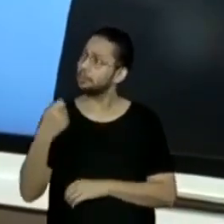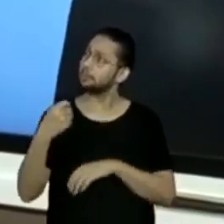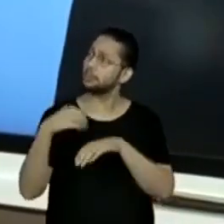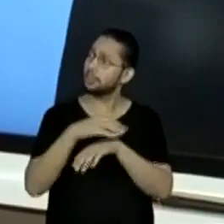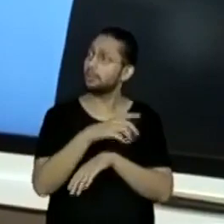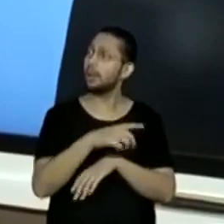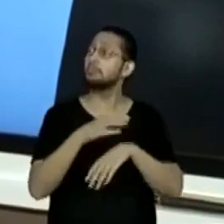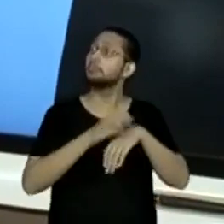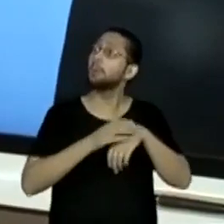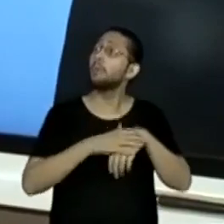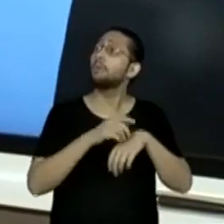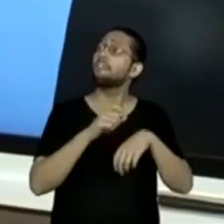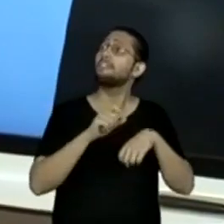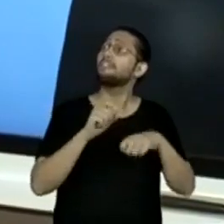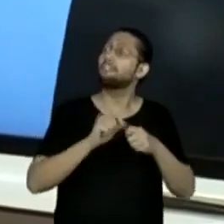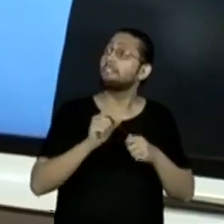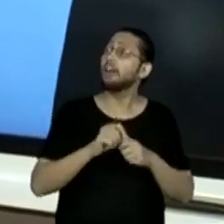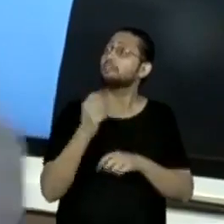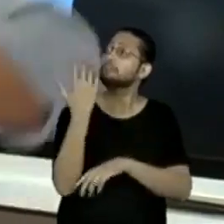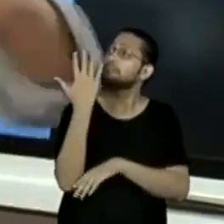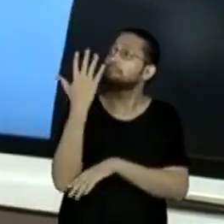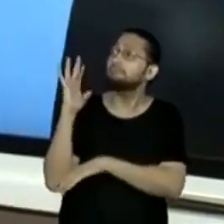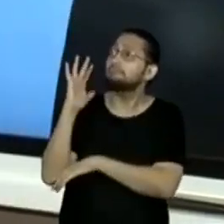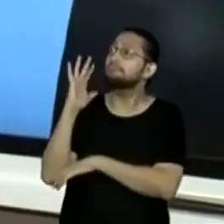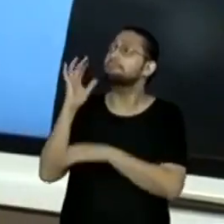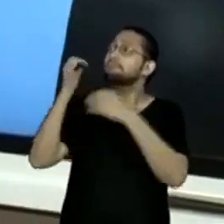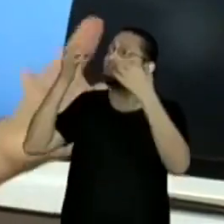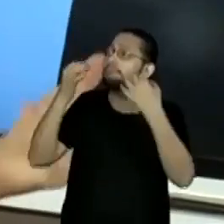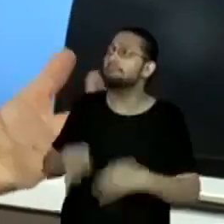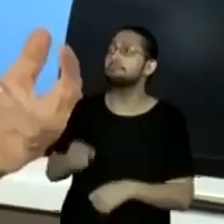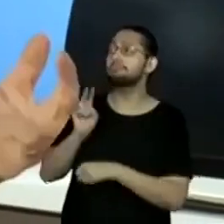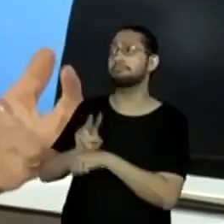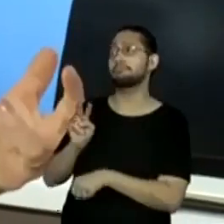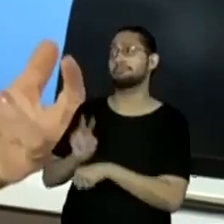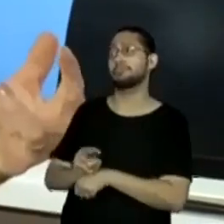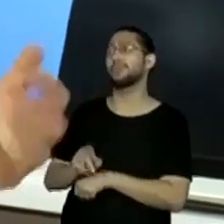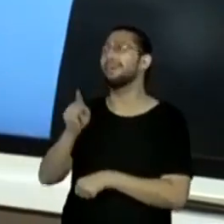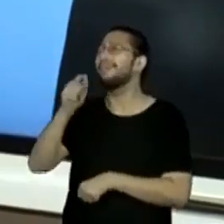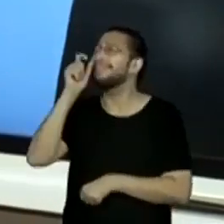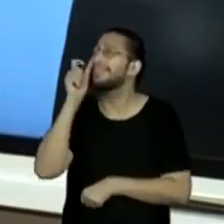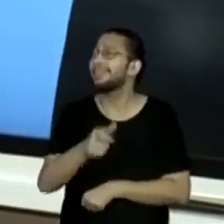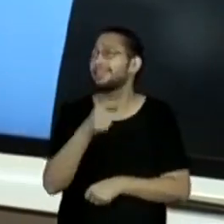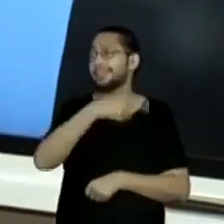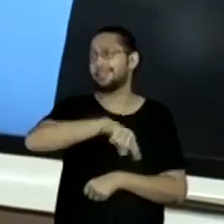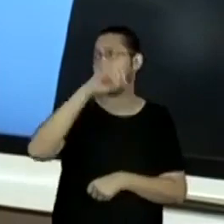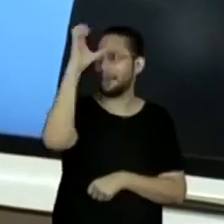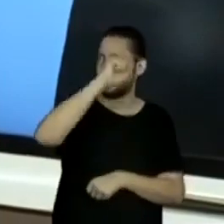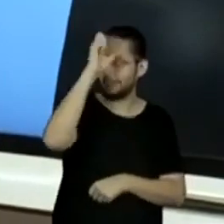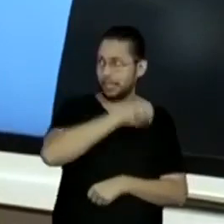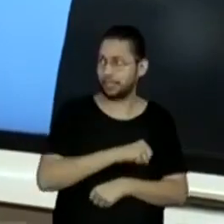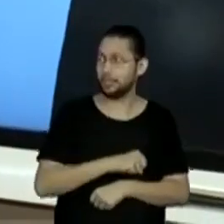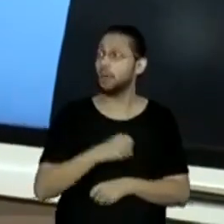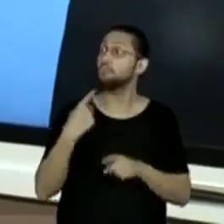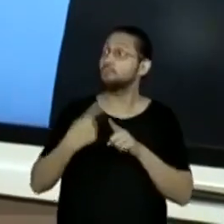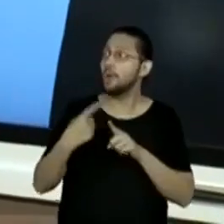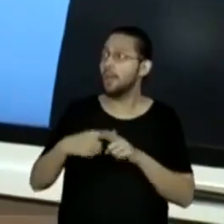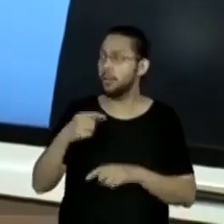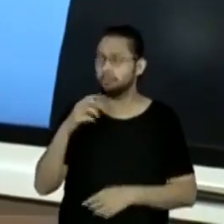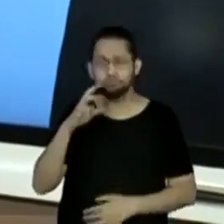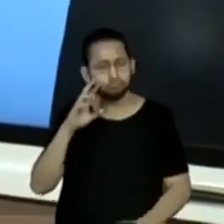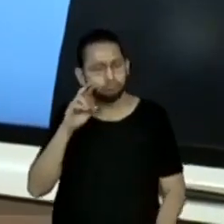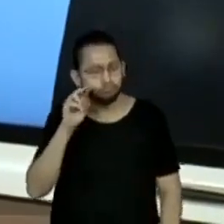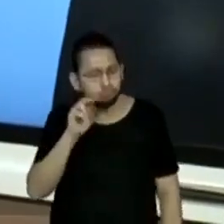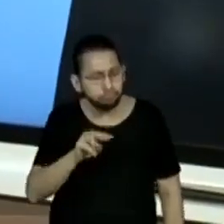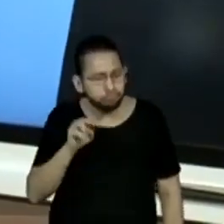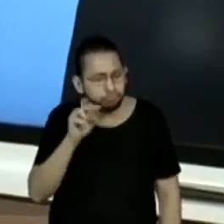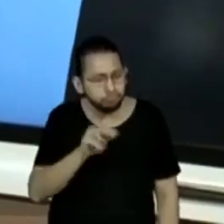atitudes ambientalmente corretas. E isso acaba sendo muito interessante. Porque quando ele olha, ele por muitas